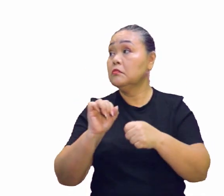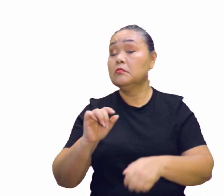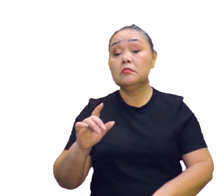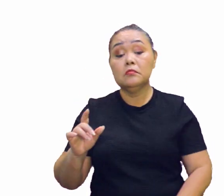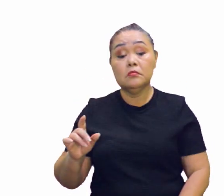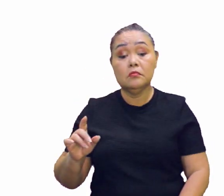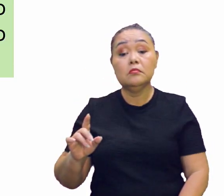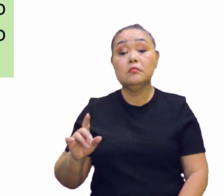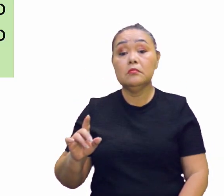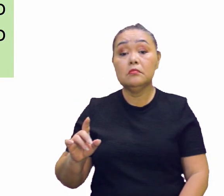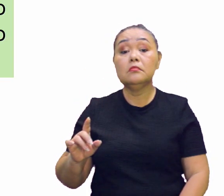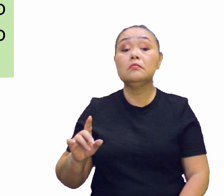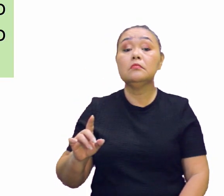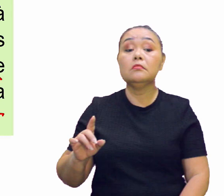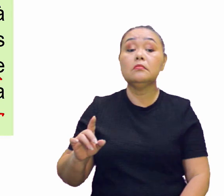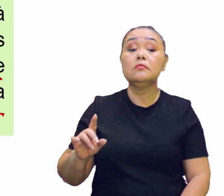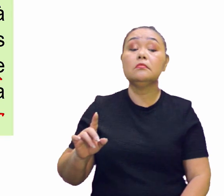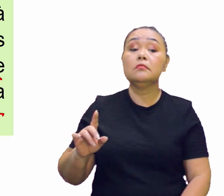desenvolvimento.